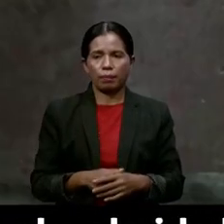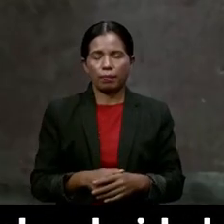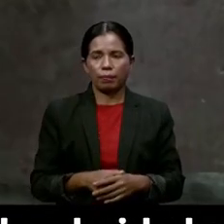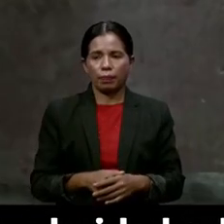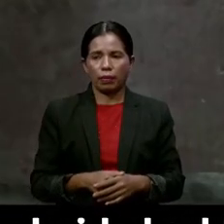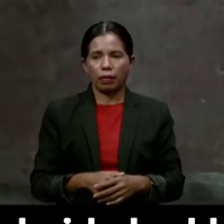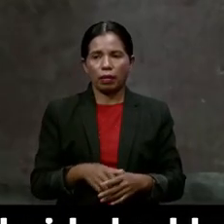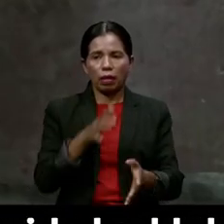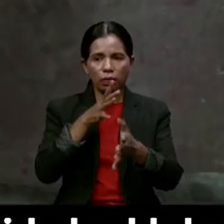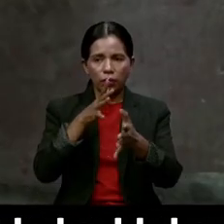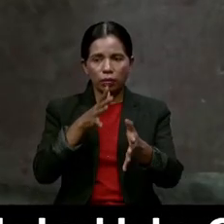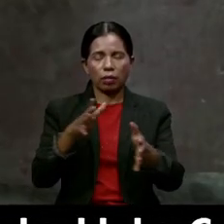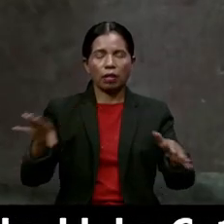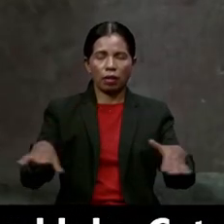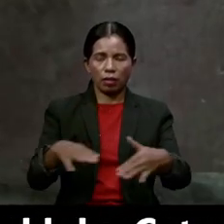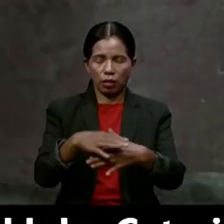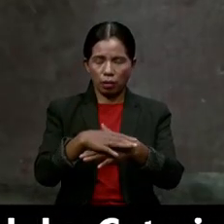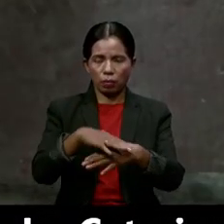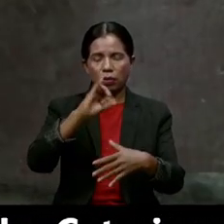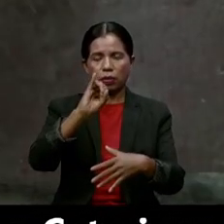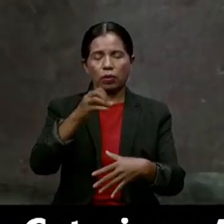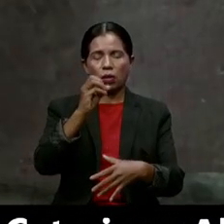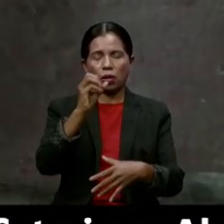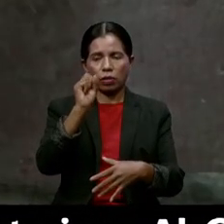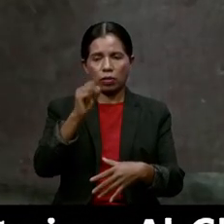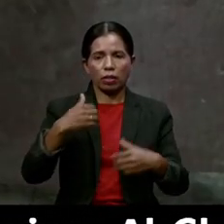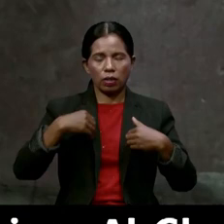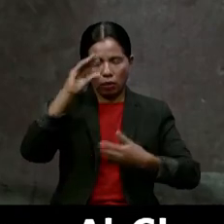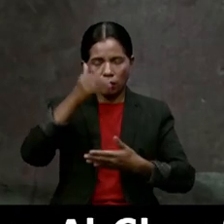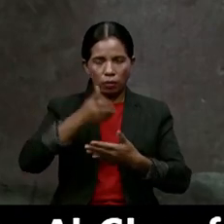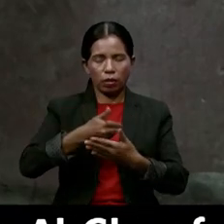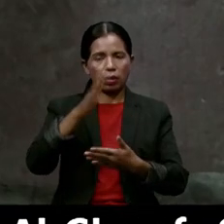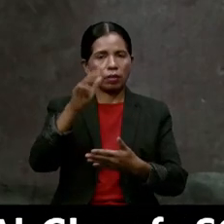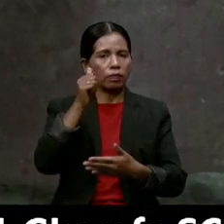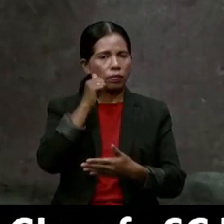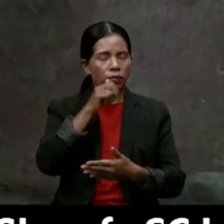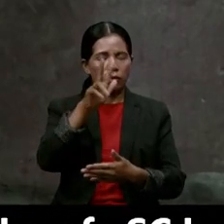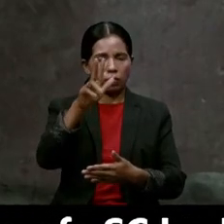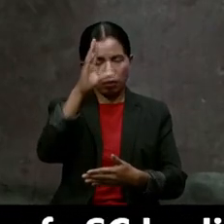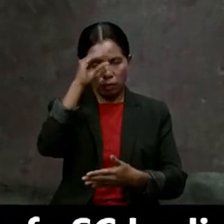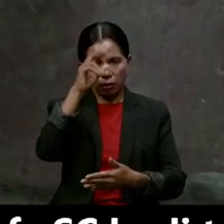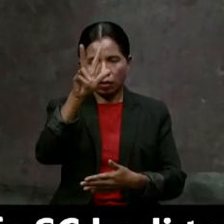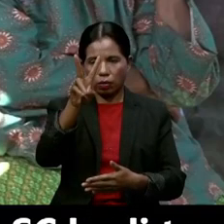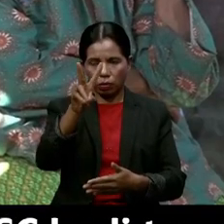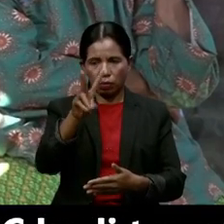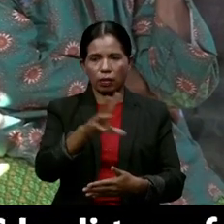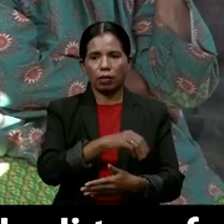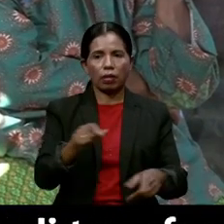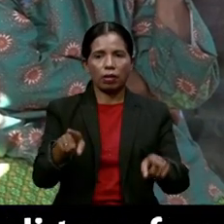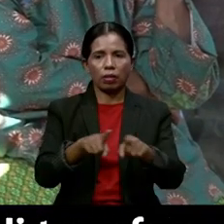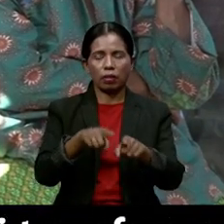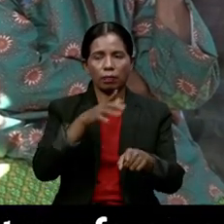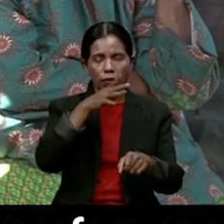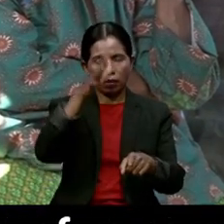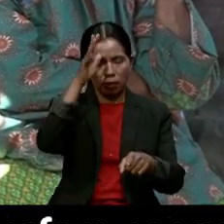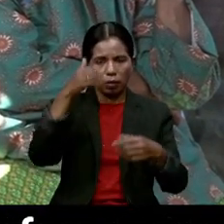A voz esperança cabe em os arcanjos de Deus no Ia Uanen Lima, feto tolo, mané rua. A nessa ina no aman, e a